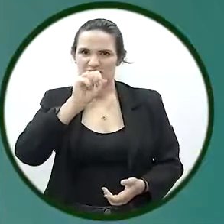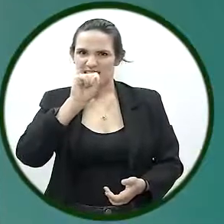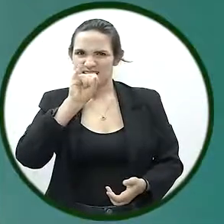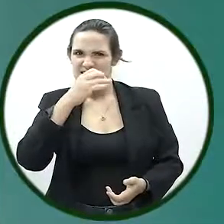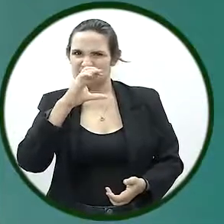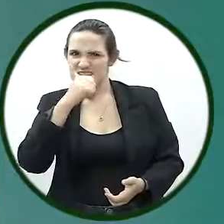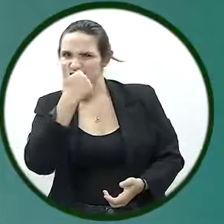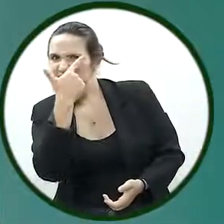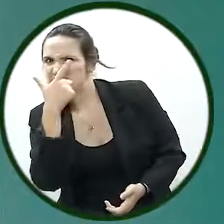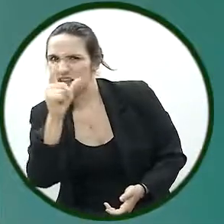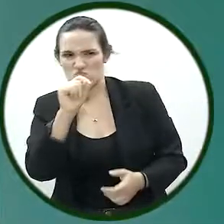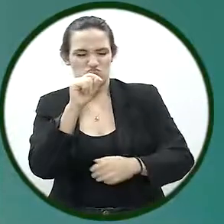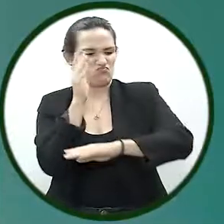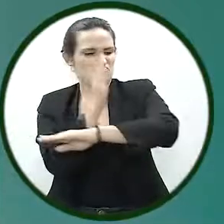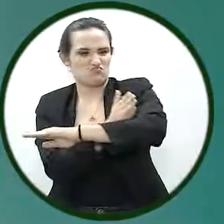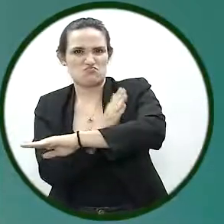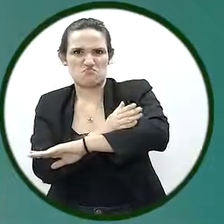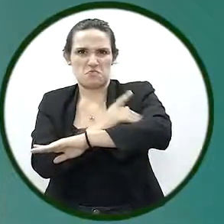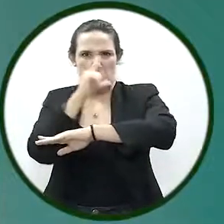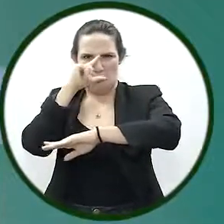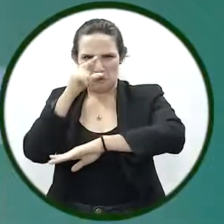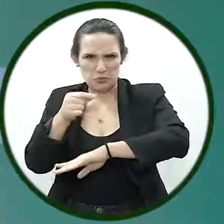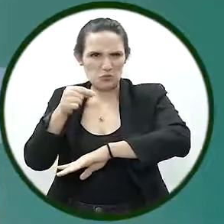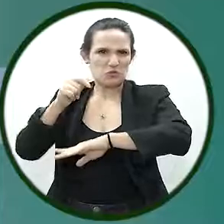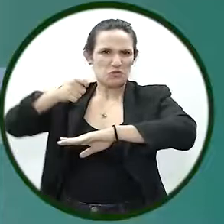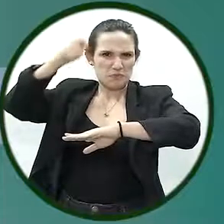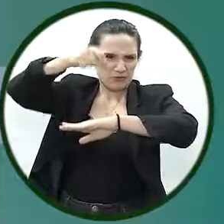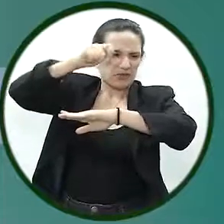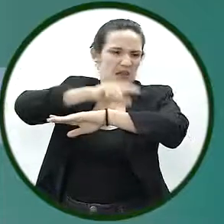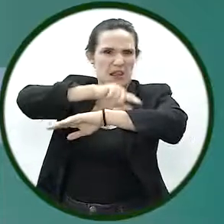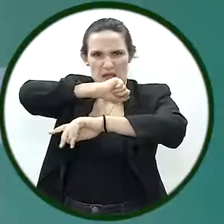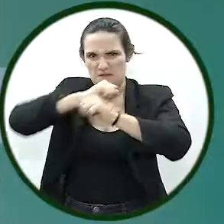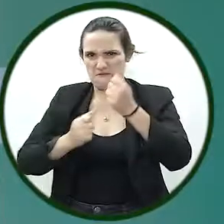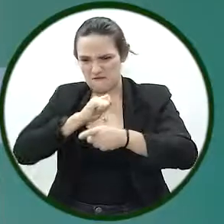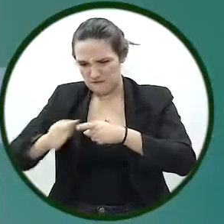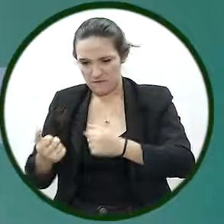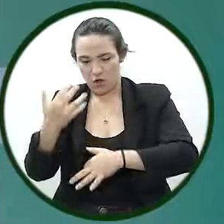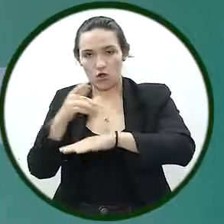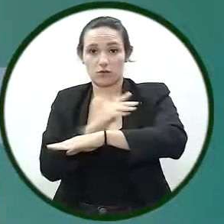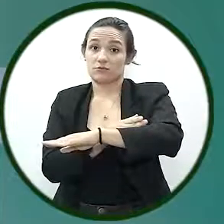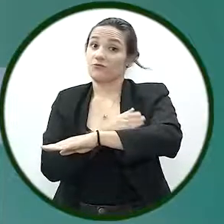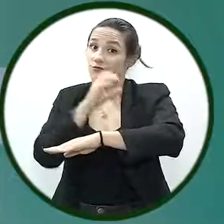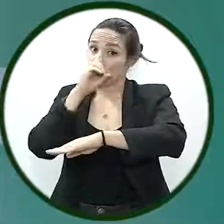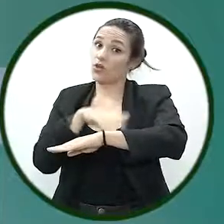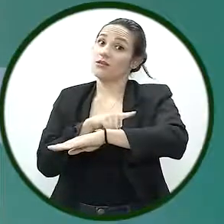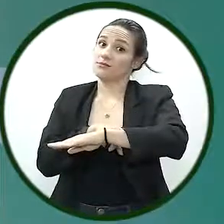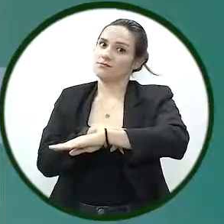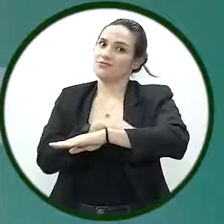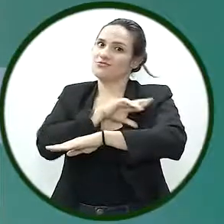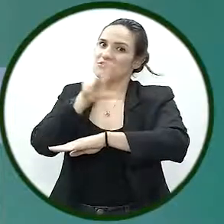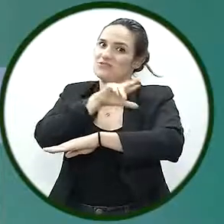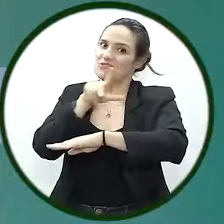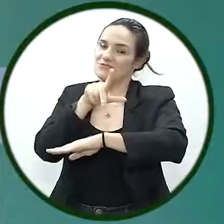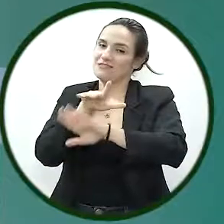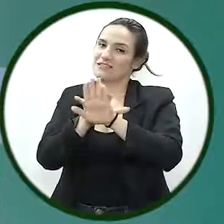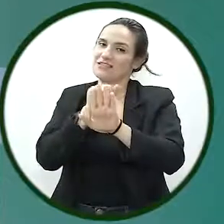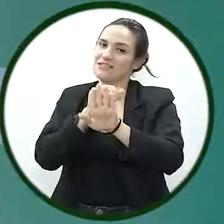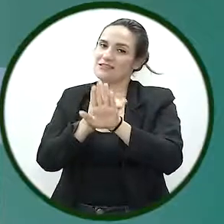gente vai passando pelos processos históricos, porque nós somos